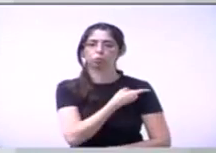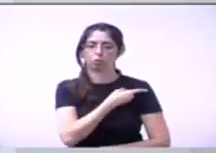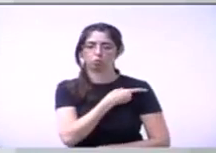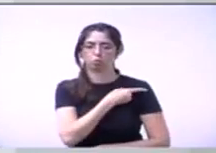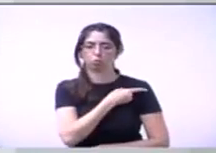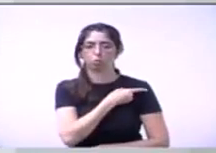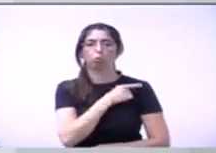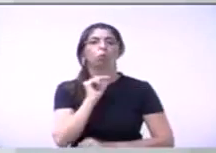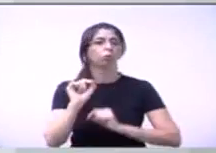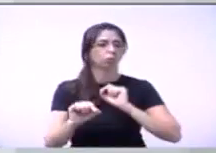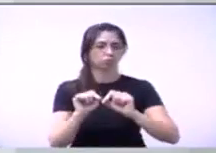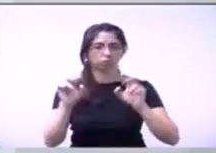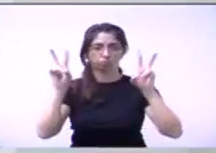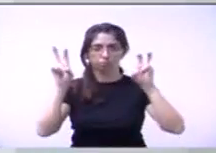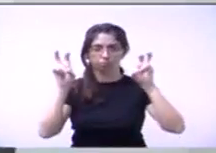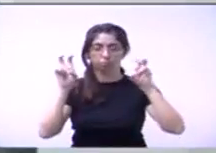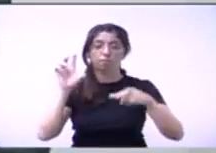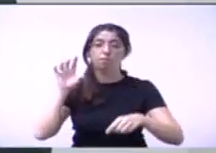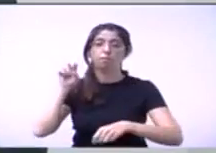emprego para o cidadão paulinense.